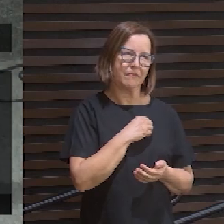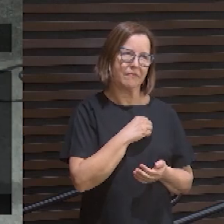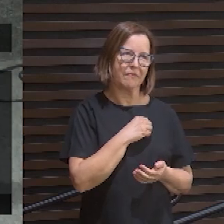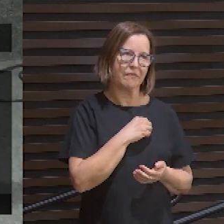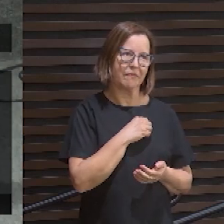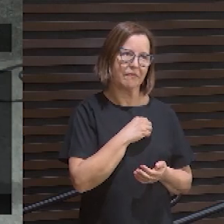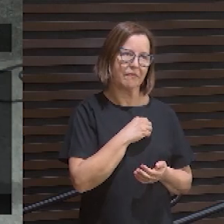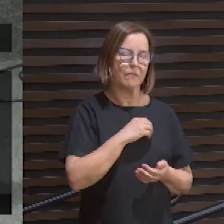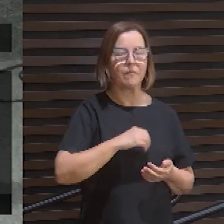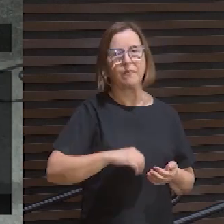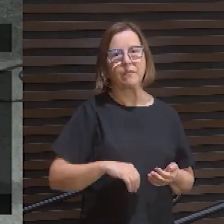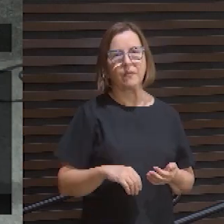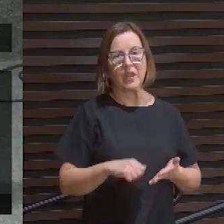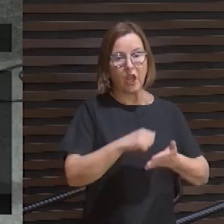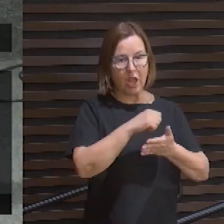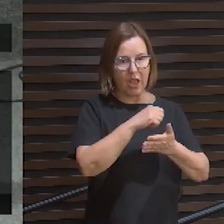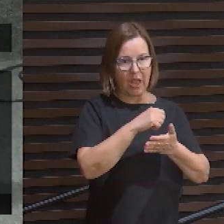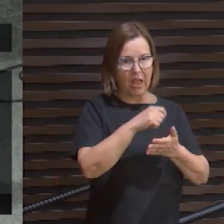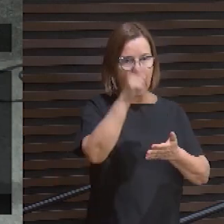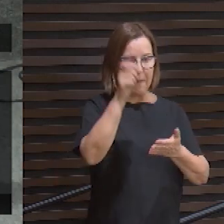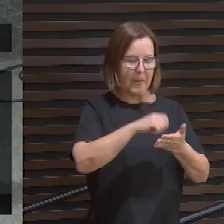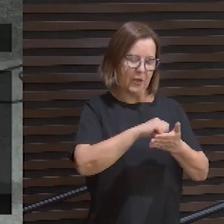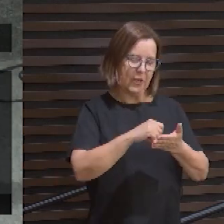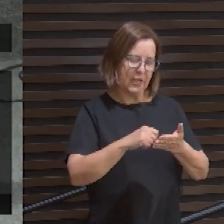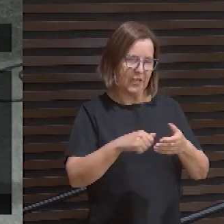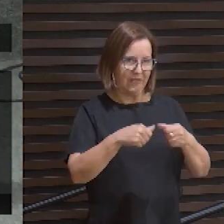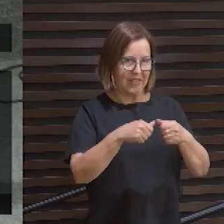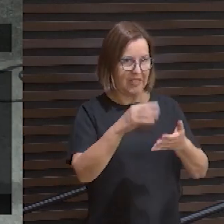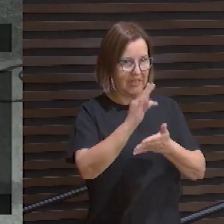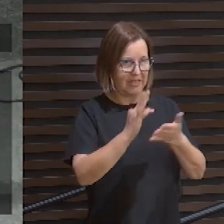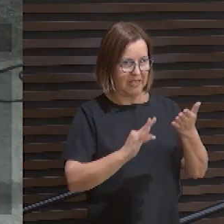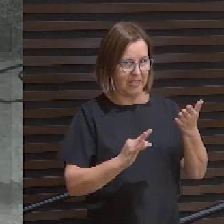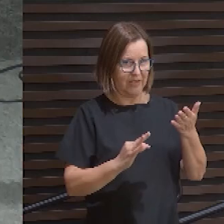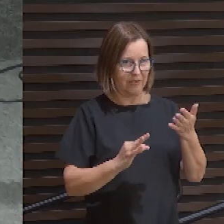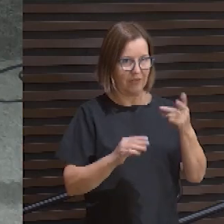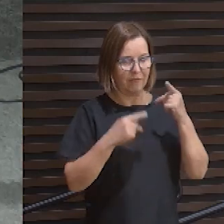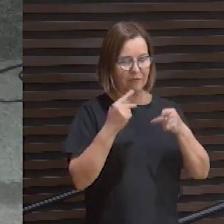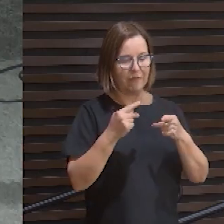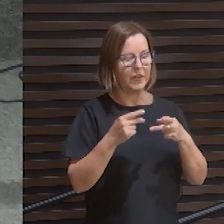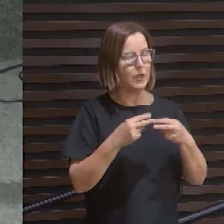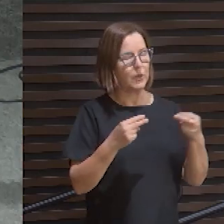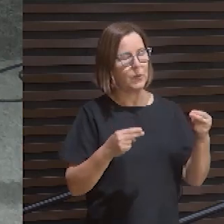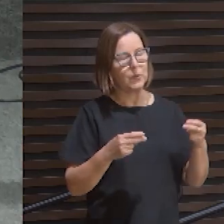O escritor está fazendo aqui uma abordagem muito interessante.